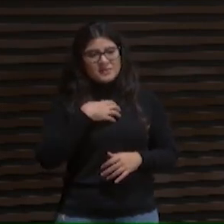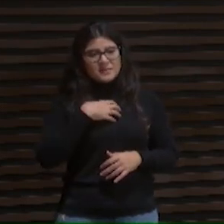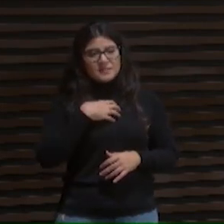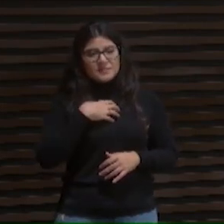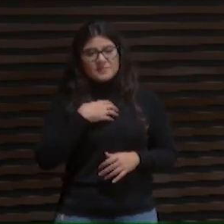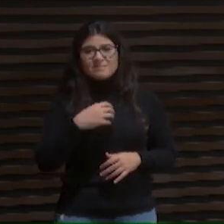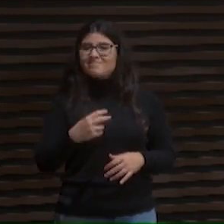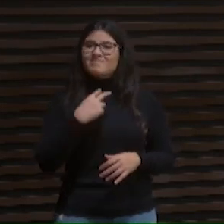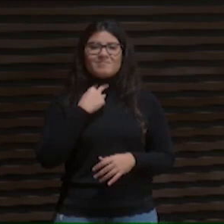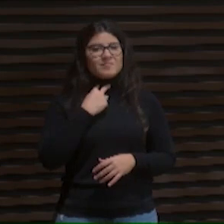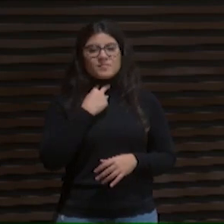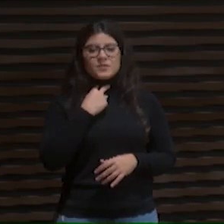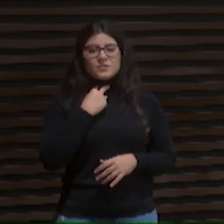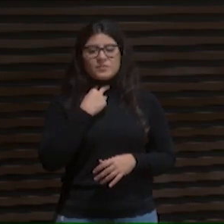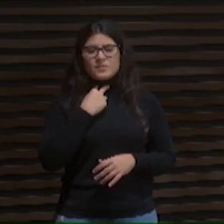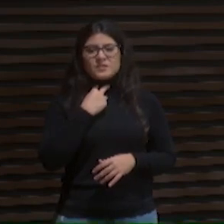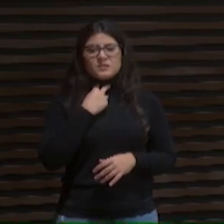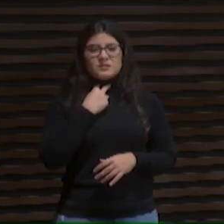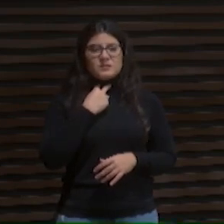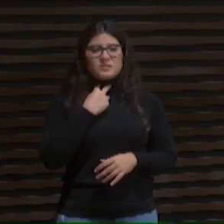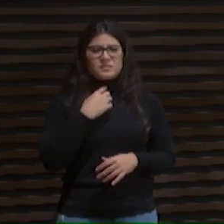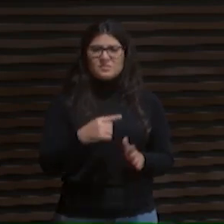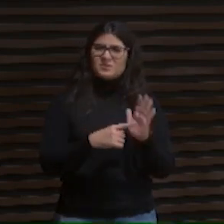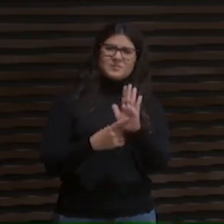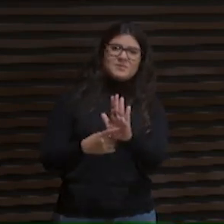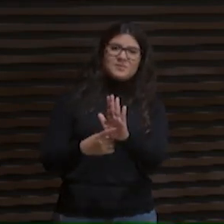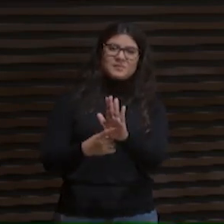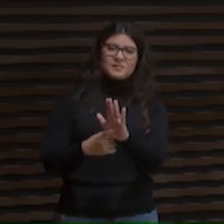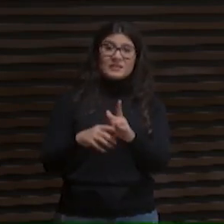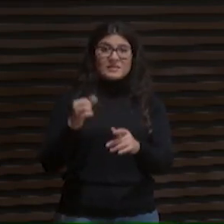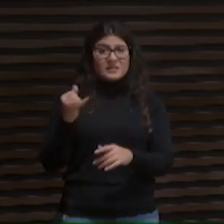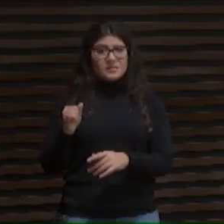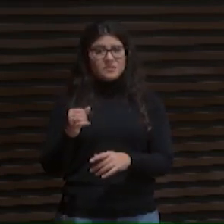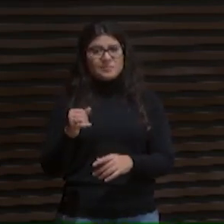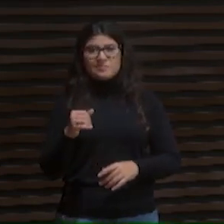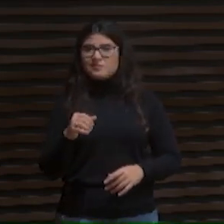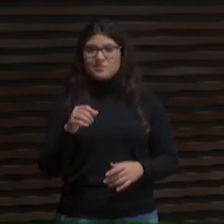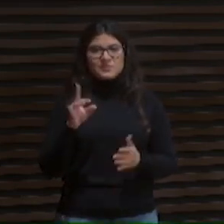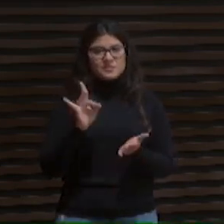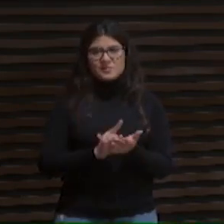não pode passar em branco, senão não foi encontro. Ele tem que ter